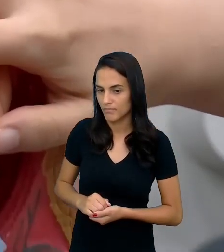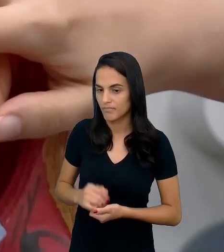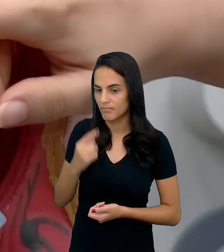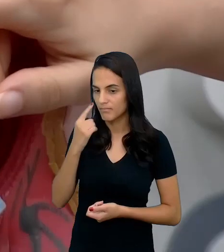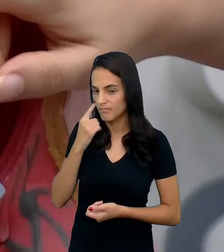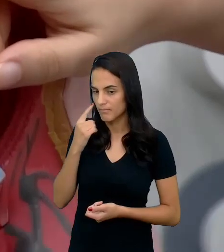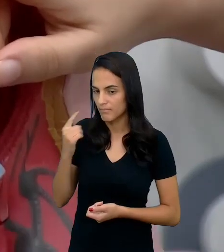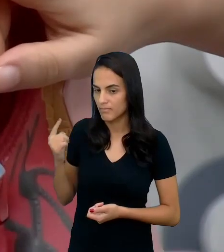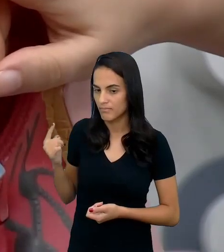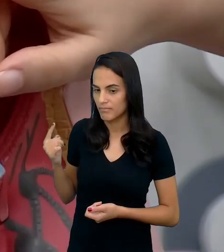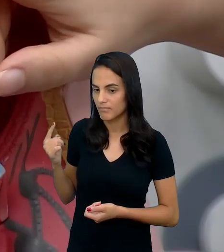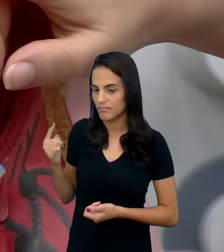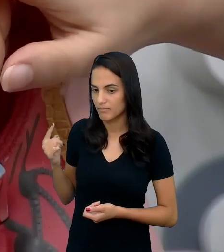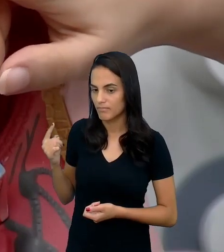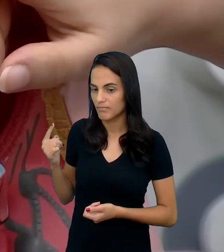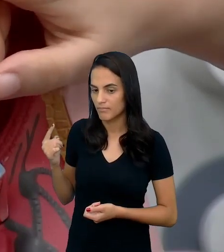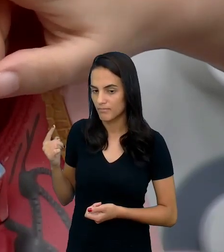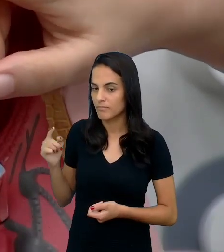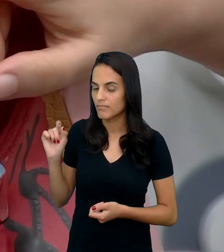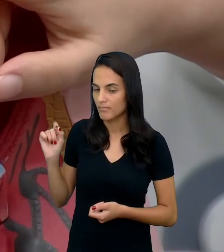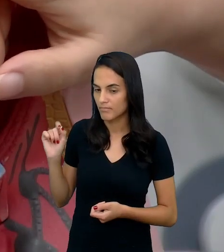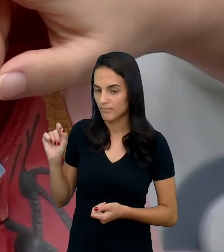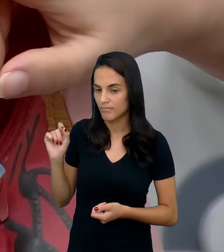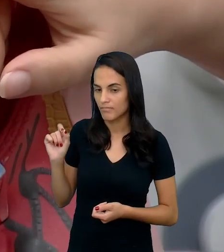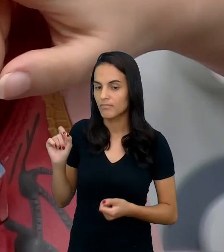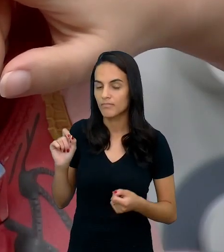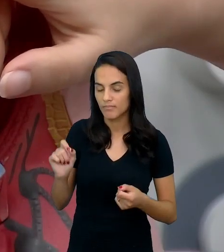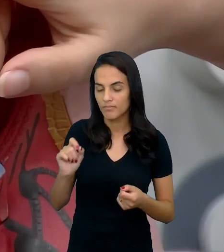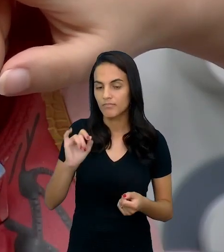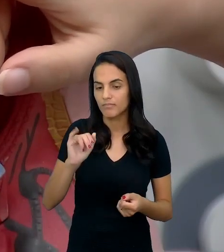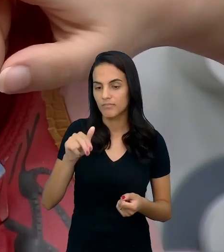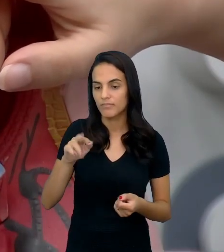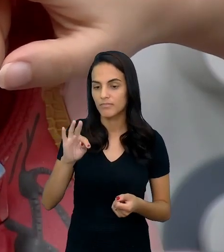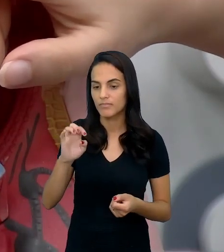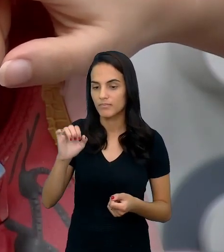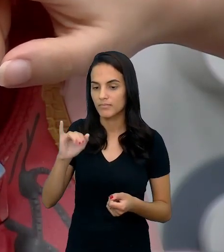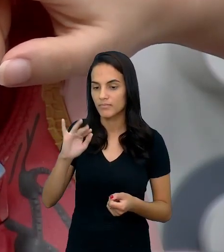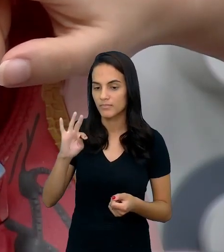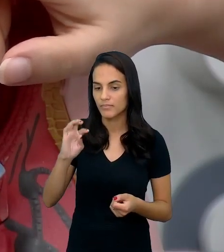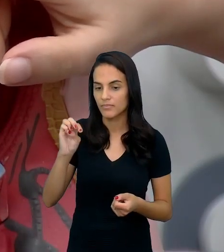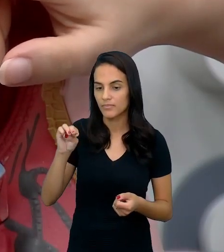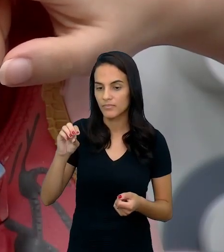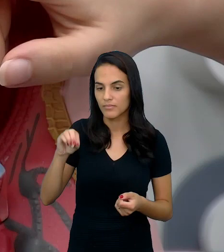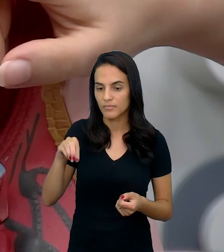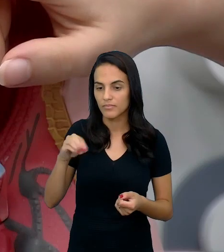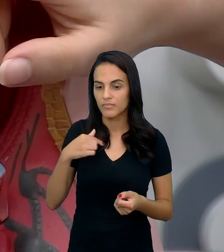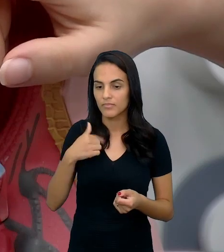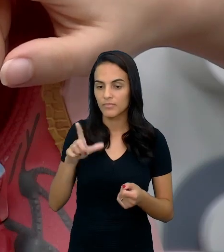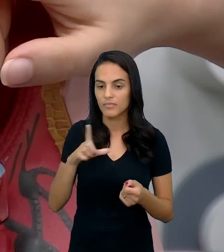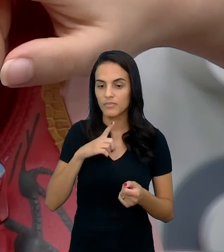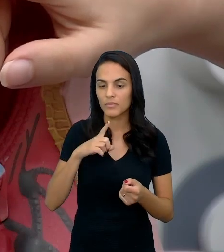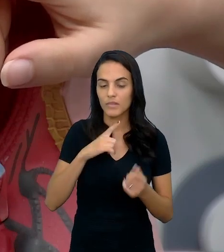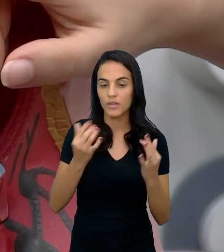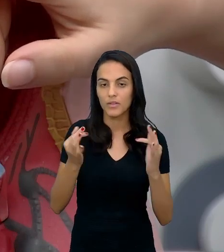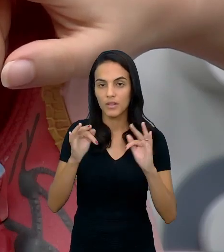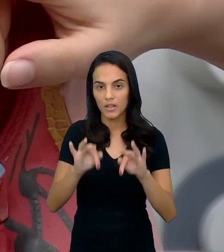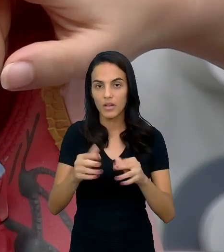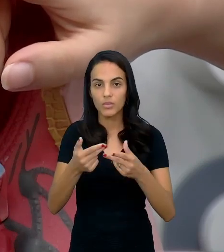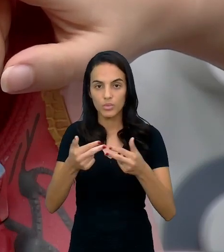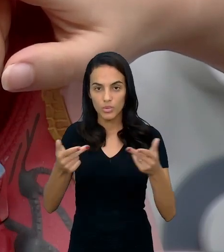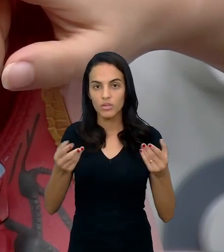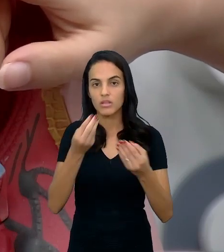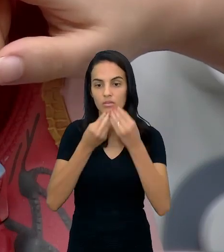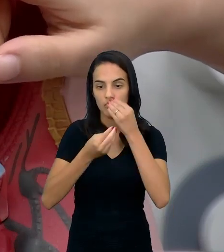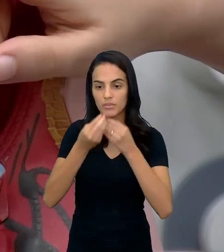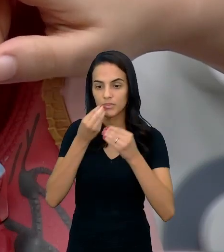né, para os intestinos. E é aqui no intestino onde eu tenho o final da digestão de diversos outros